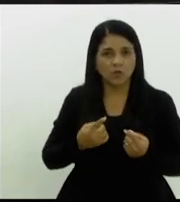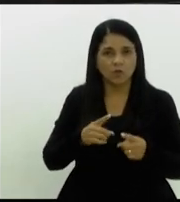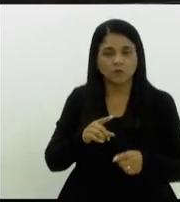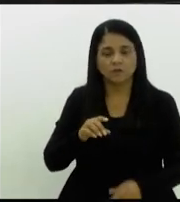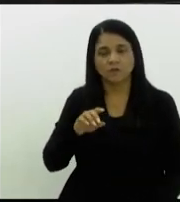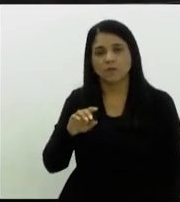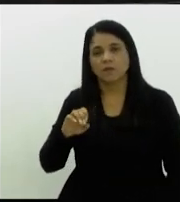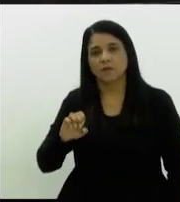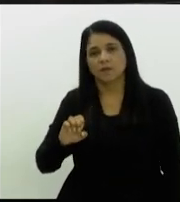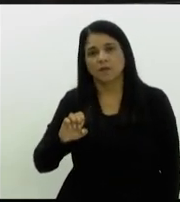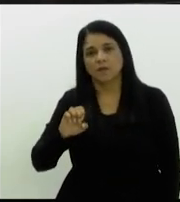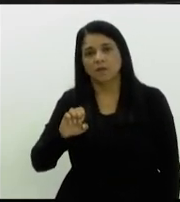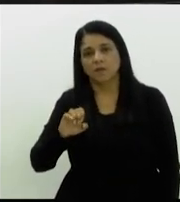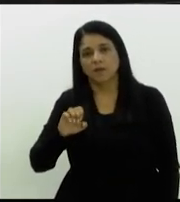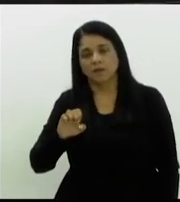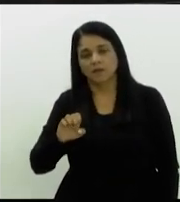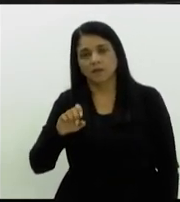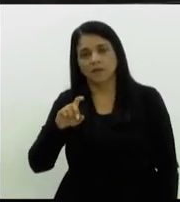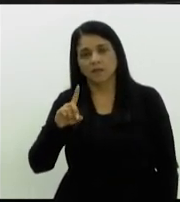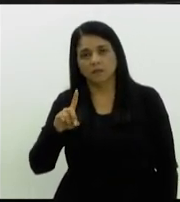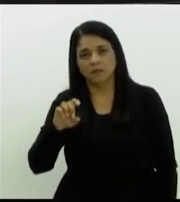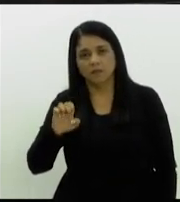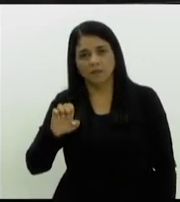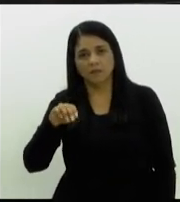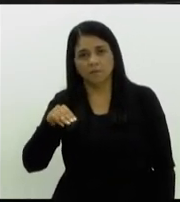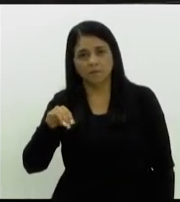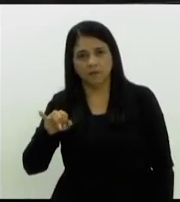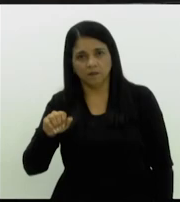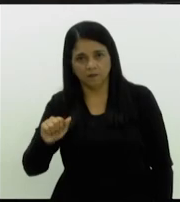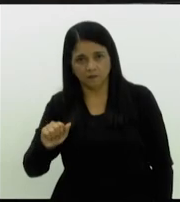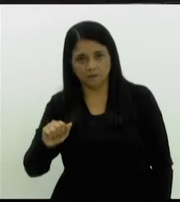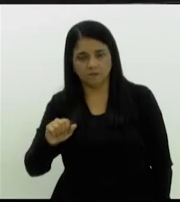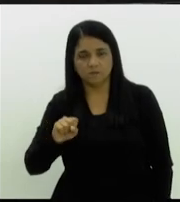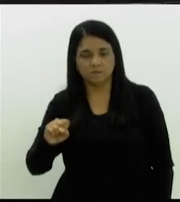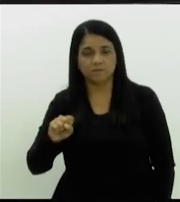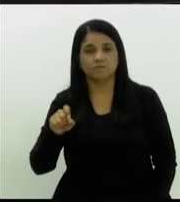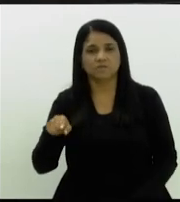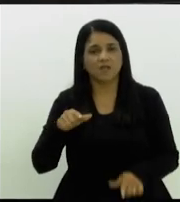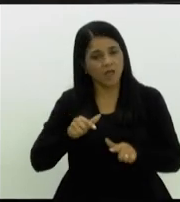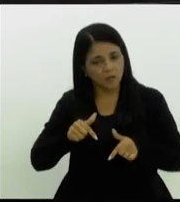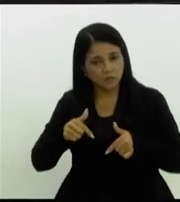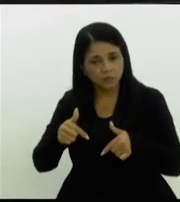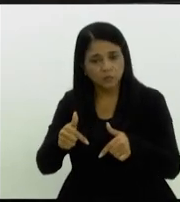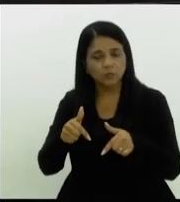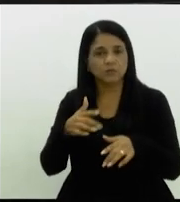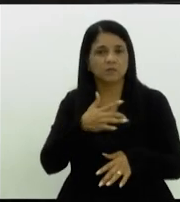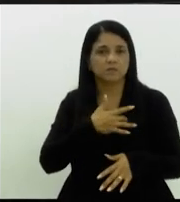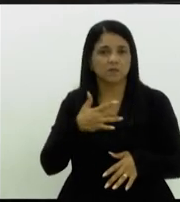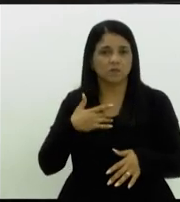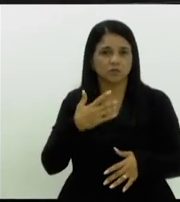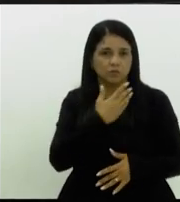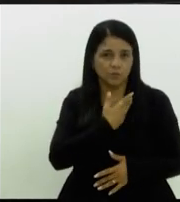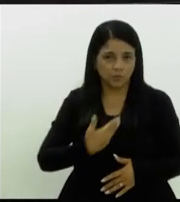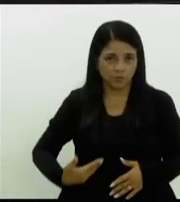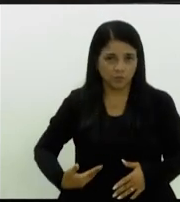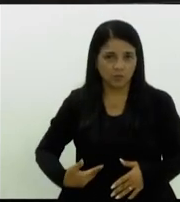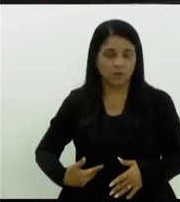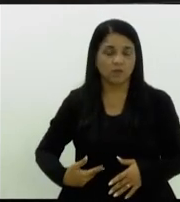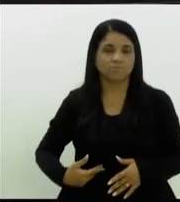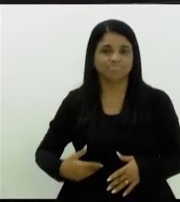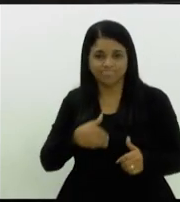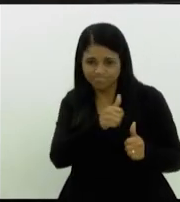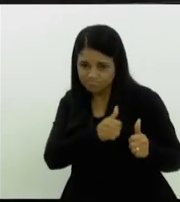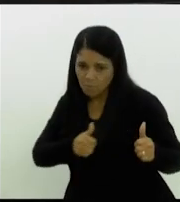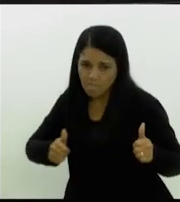profissões fundamentais que atuam na saúde pública e na ponta. Atuam na